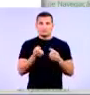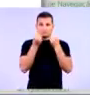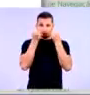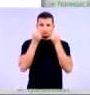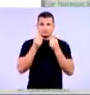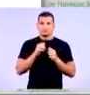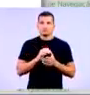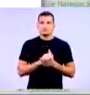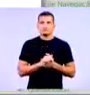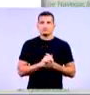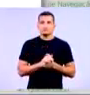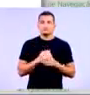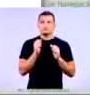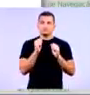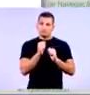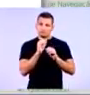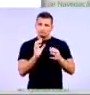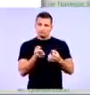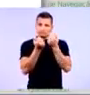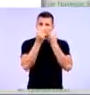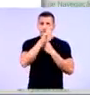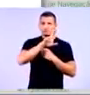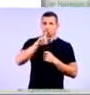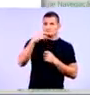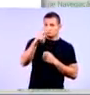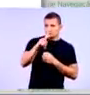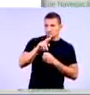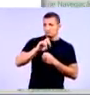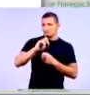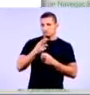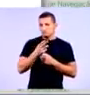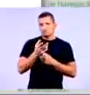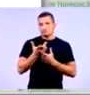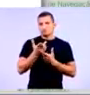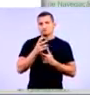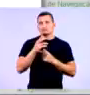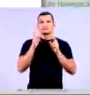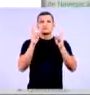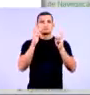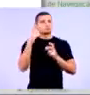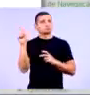você pode salvar com o seu nome ou salvar mesmo um outro título.